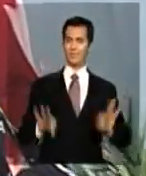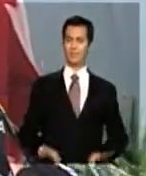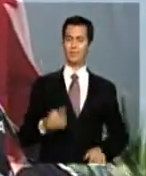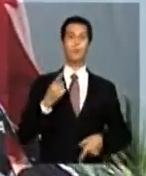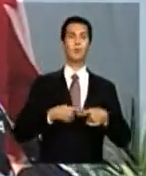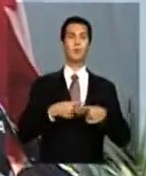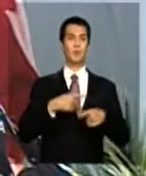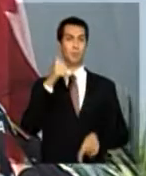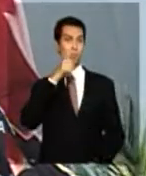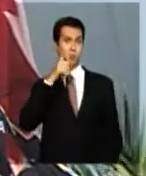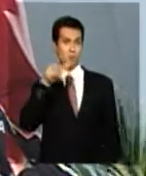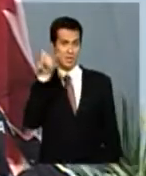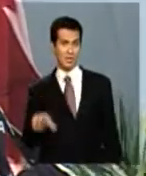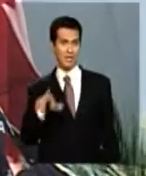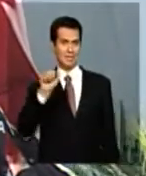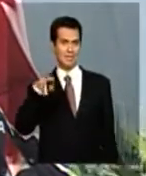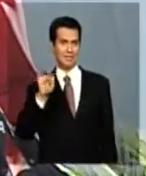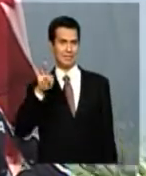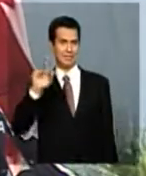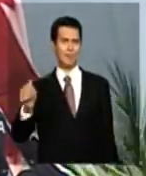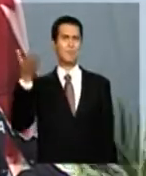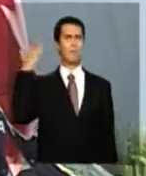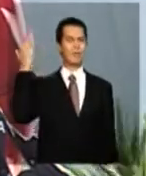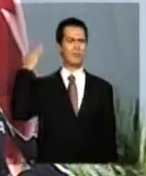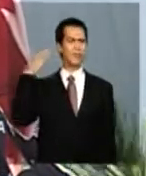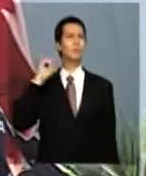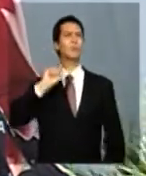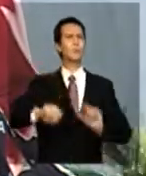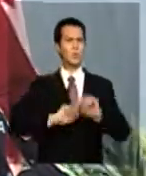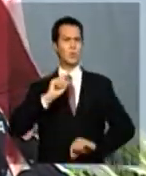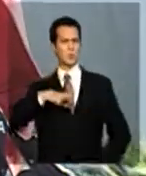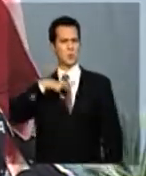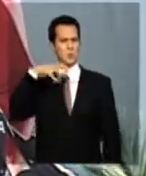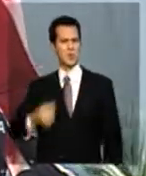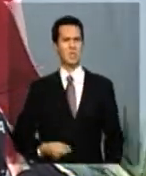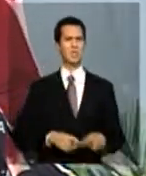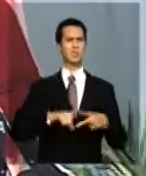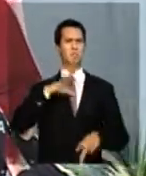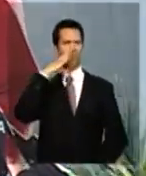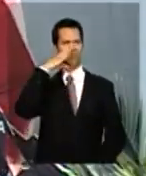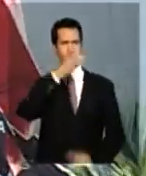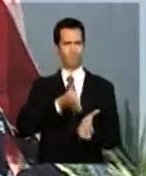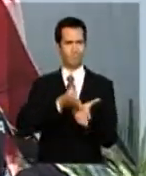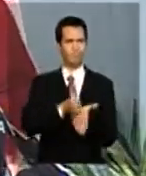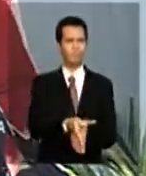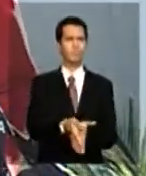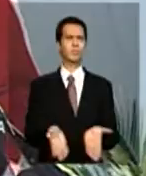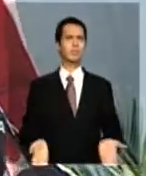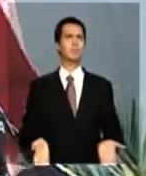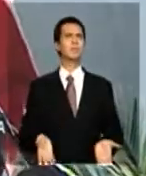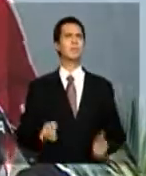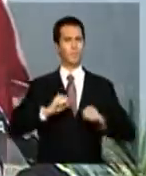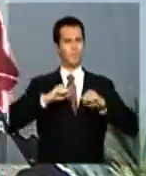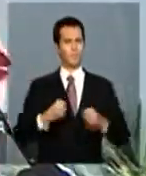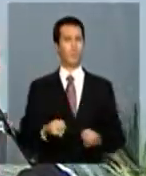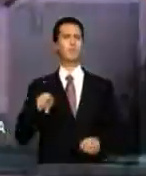era uma mulher corajosa, era uma mulher determinada, era uma mulher de